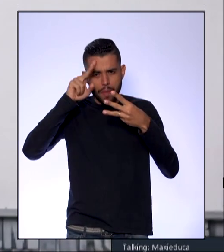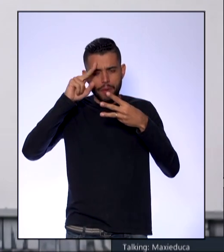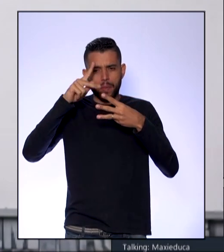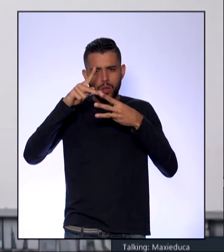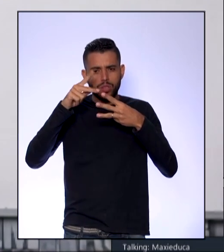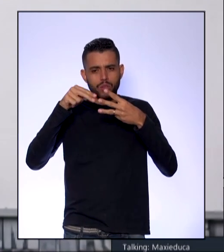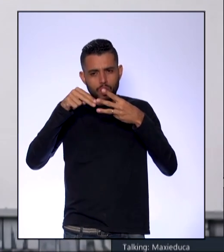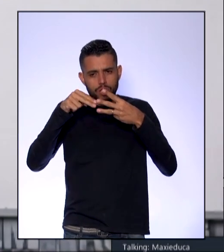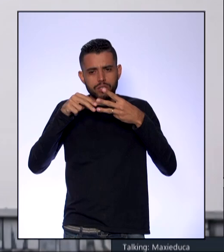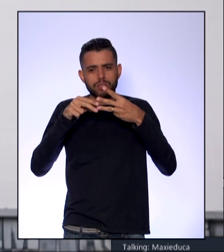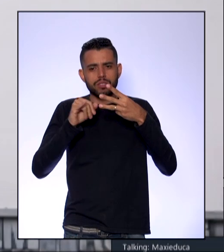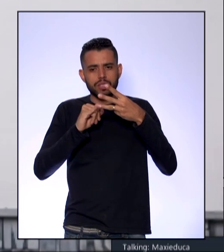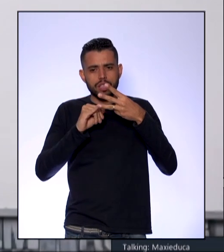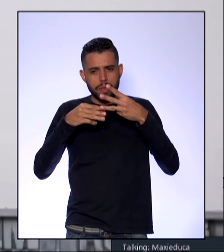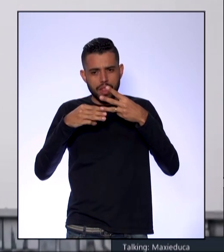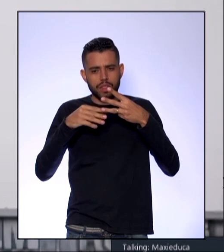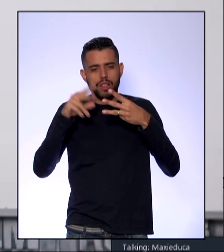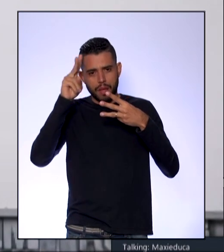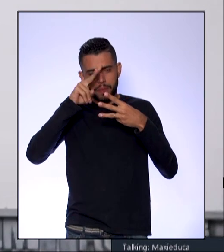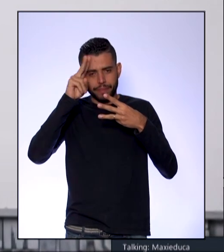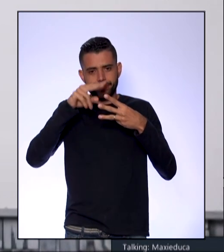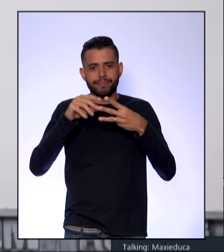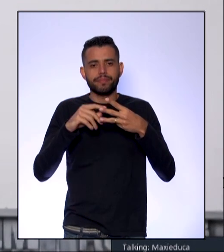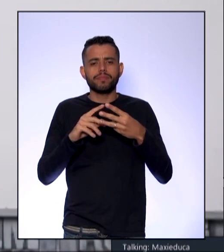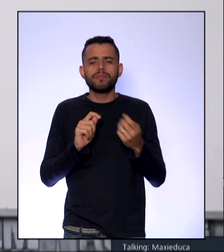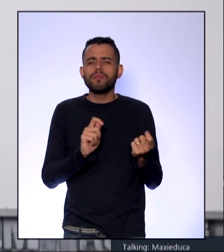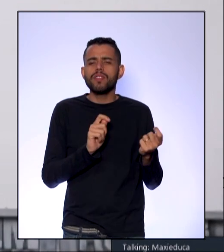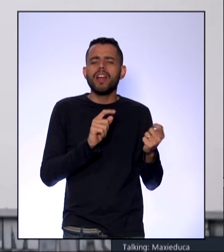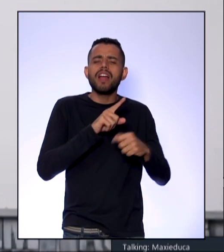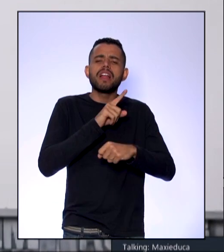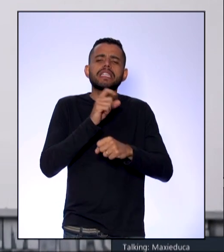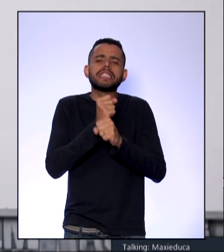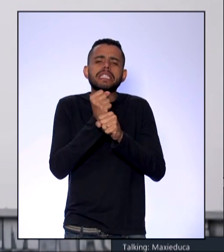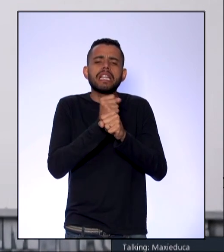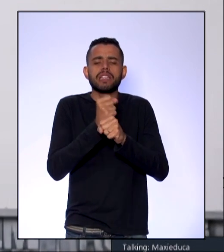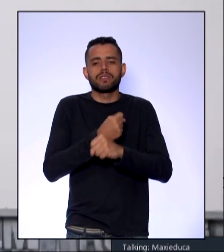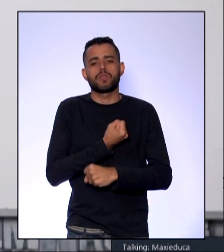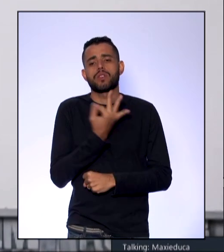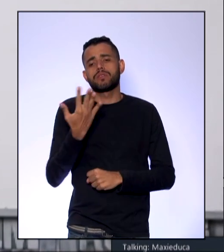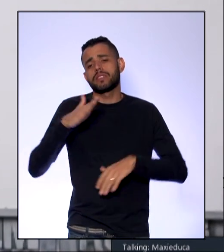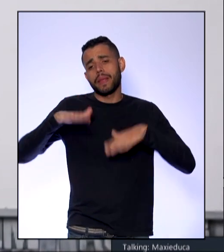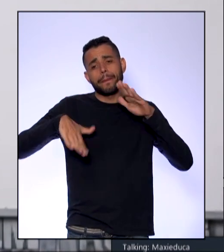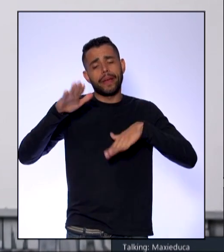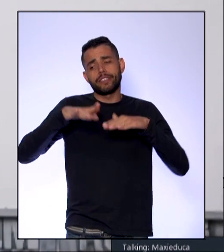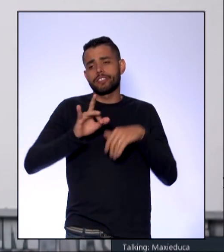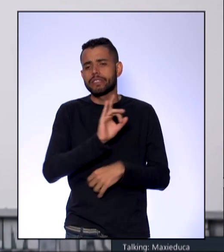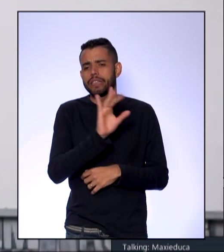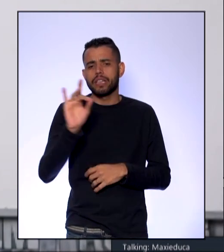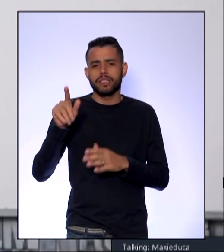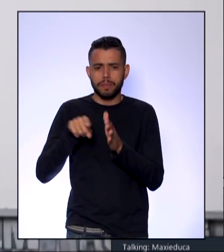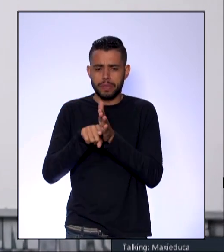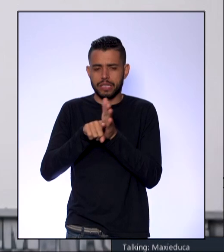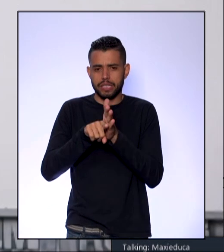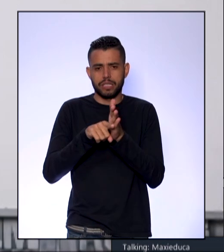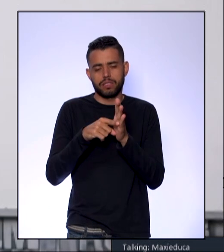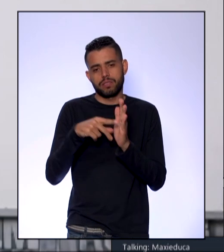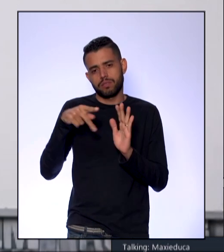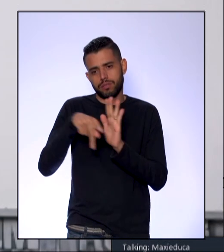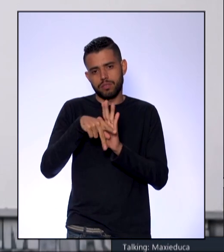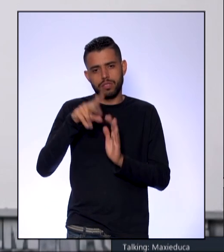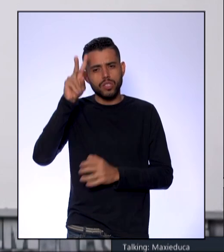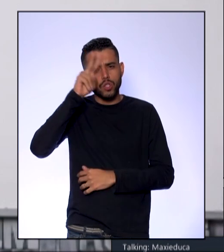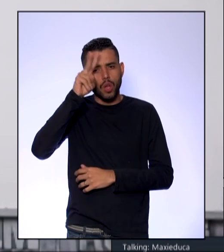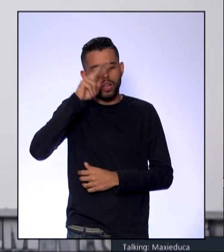fácil de você conceituar. A datação, ela varia muito de linhas historiográficas. A segunda pergunta, a